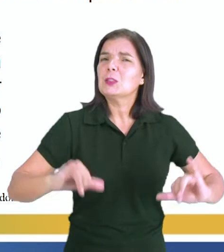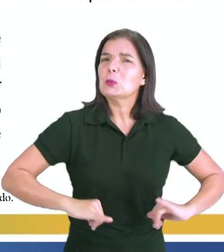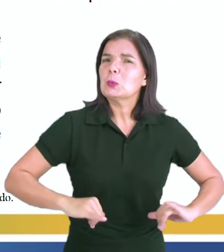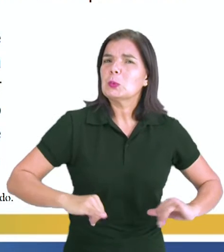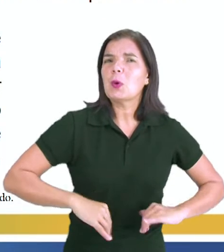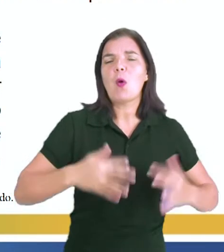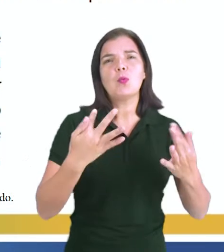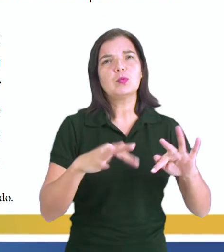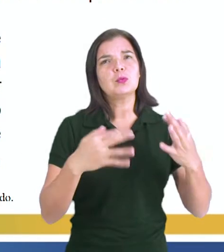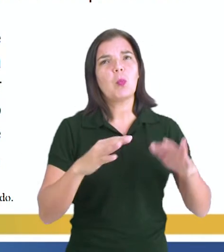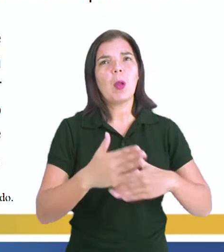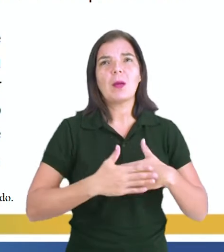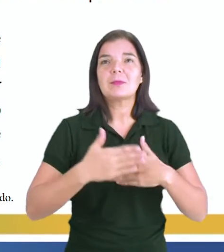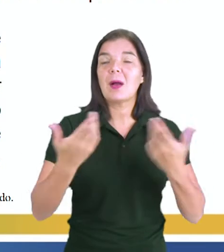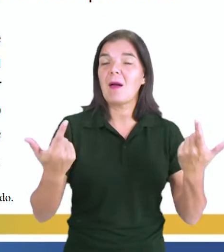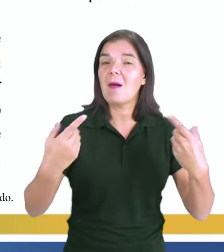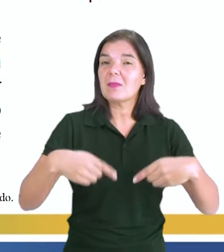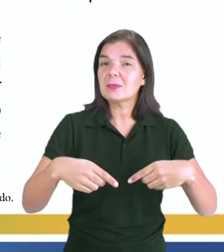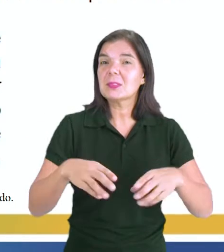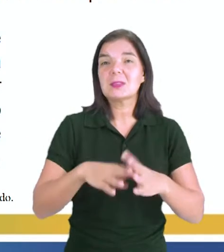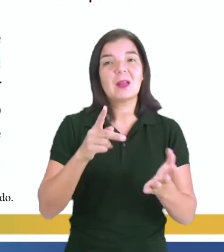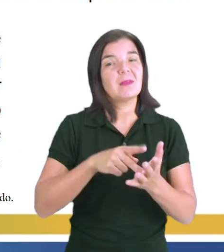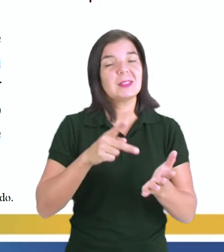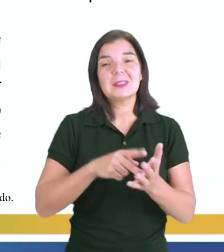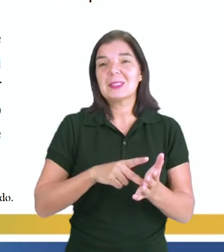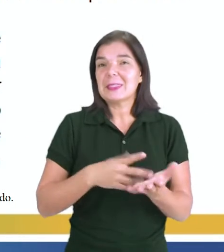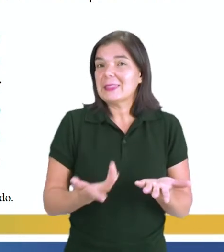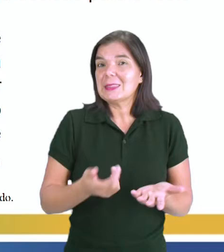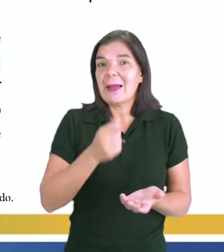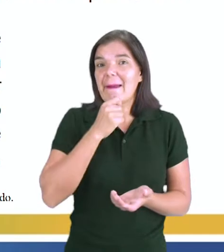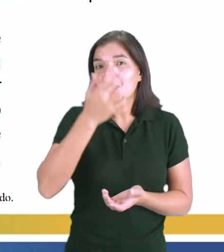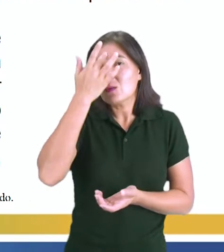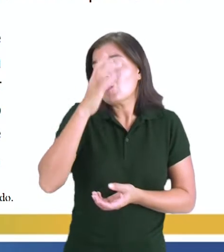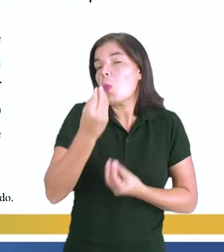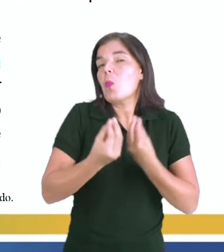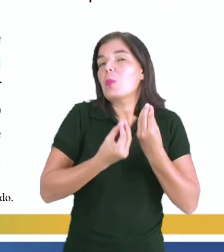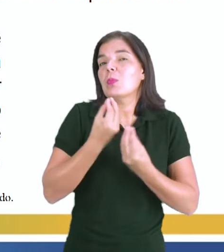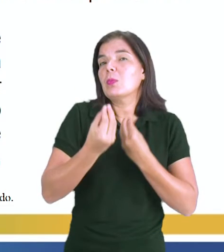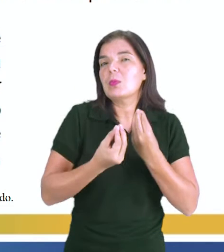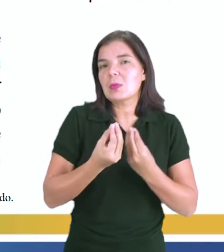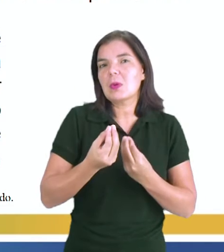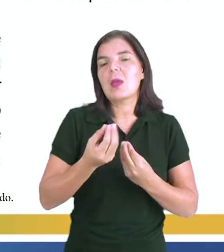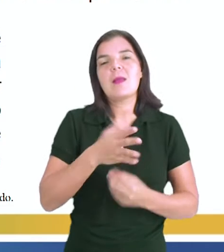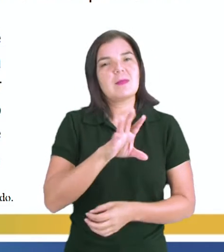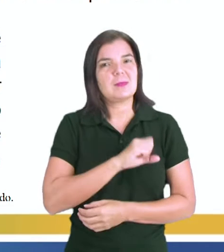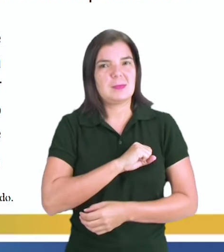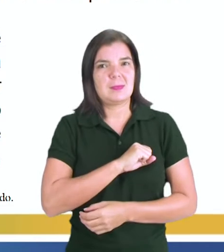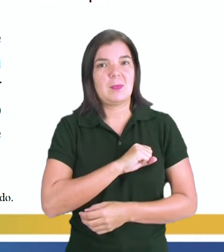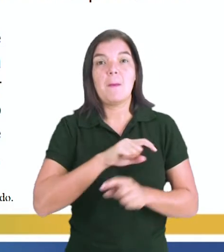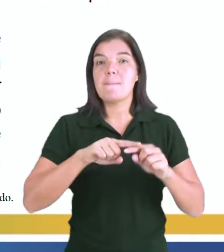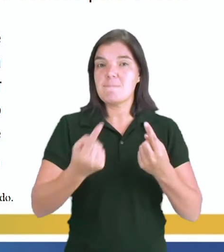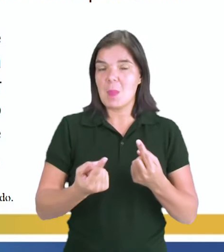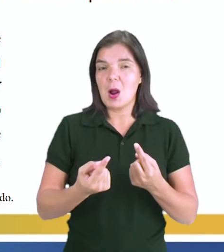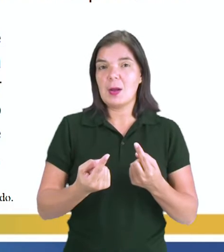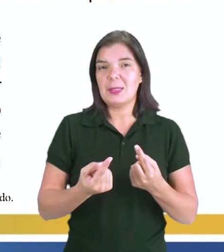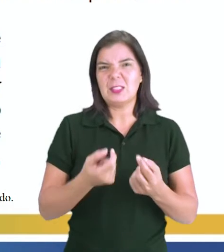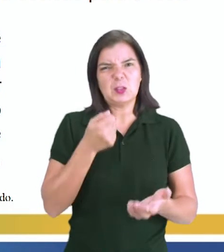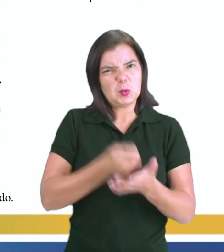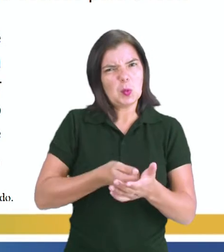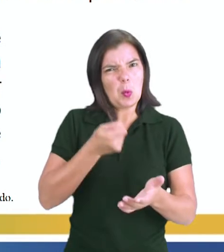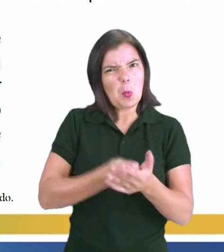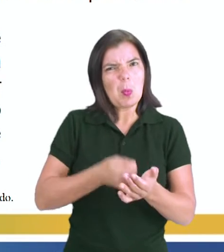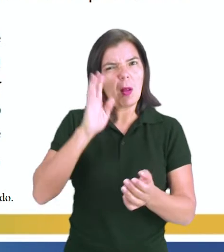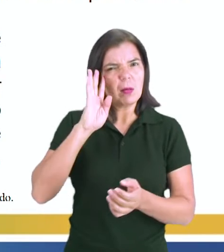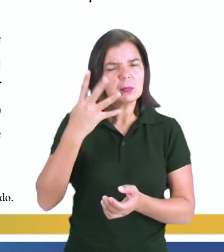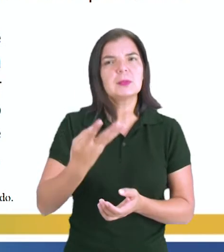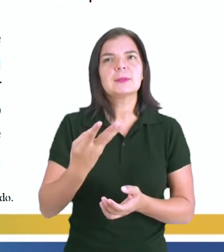enfrentam agora é que, na verdade, eles não têm condições de saber o que é que eles amam. Mas a máquina os obriga a